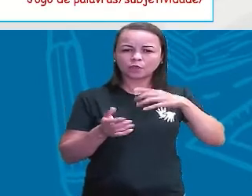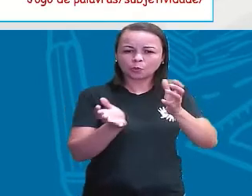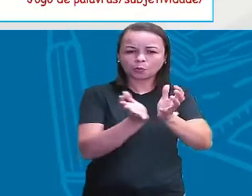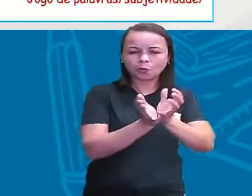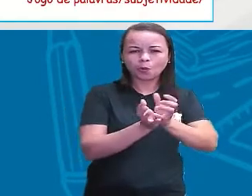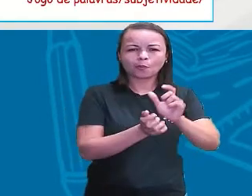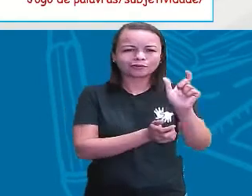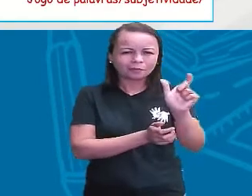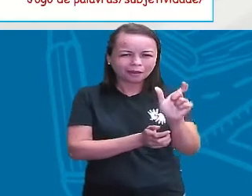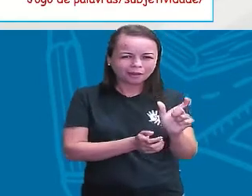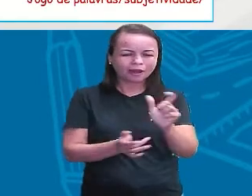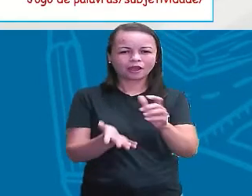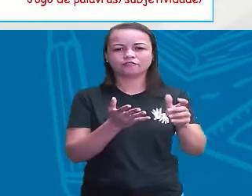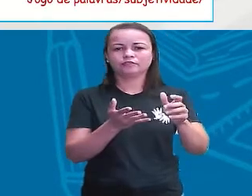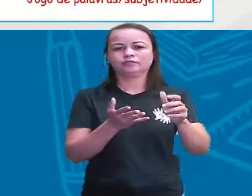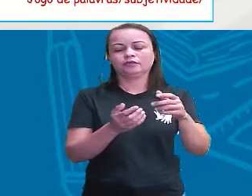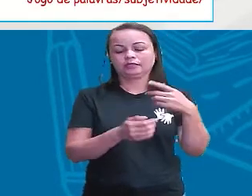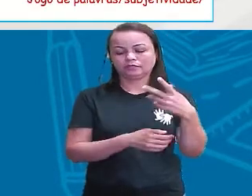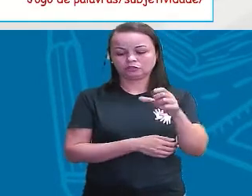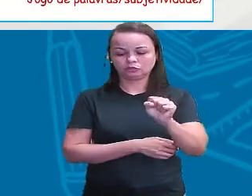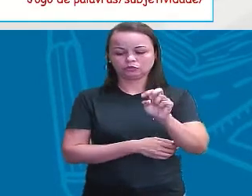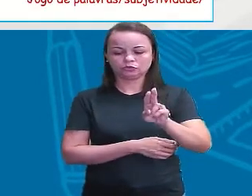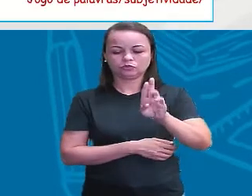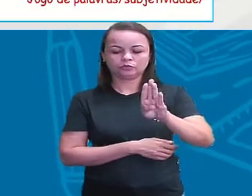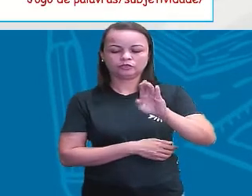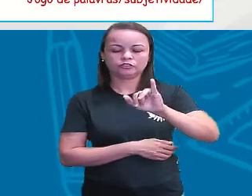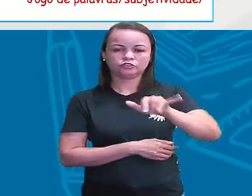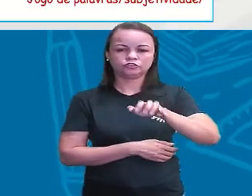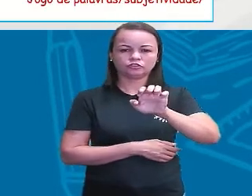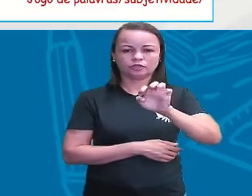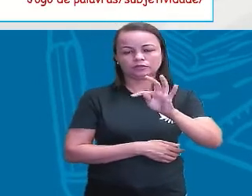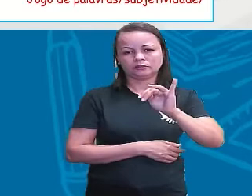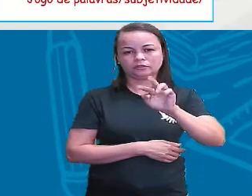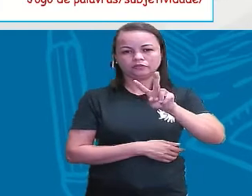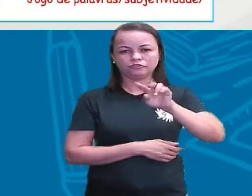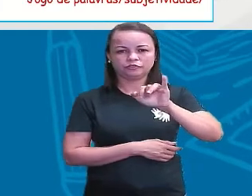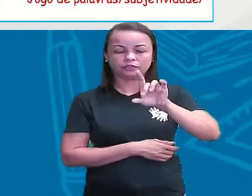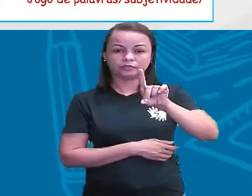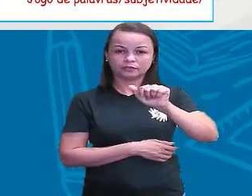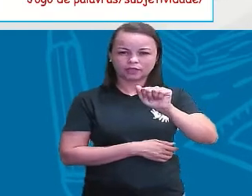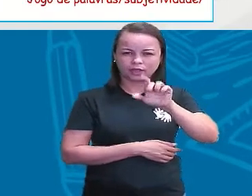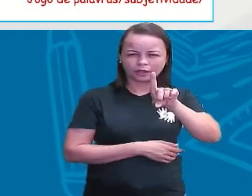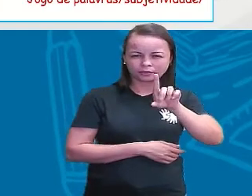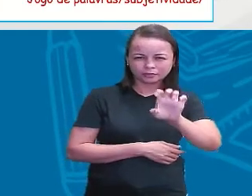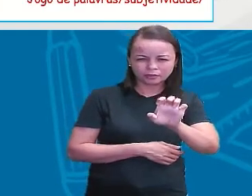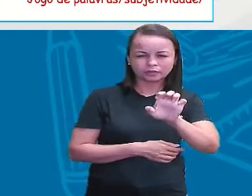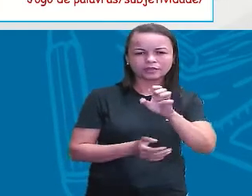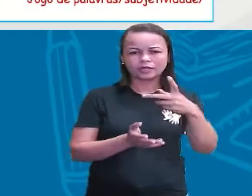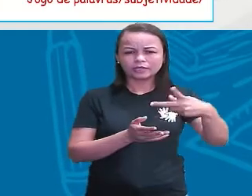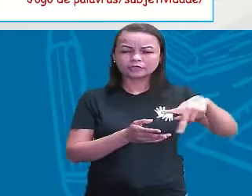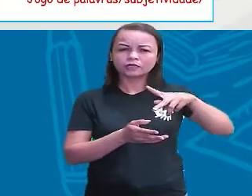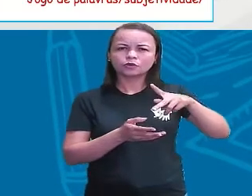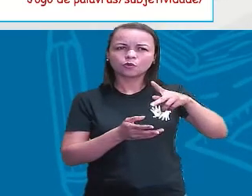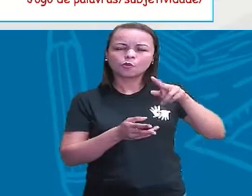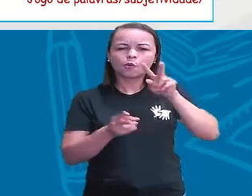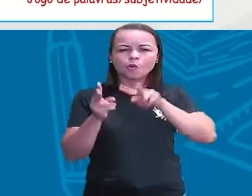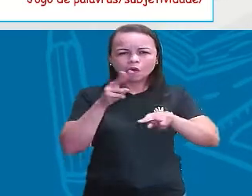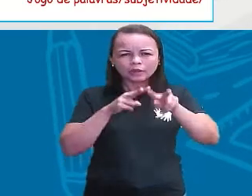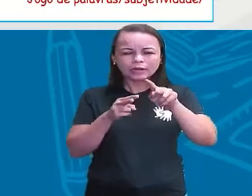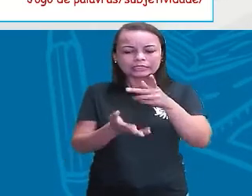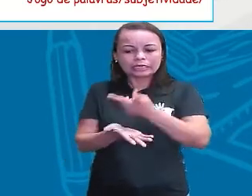né? Essa subjetividade, o olhar de algo que aconteceu, transmitido ali por meio